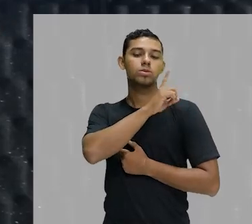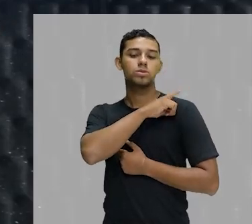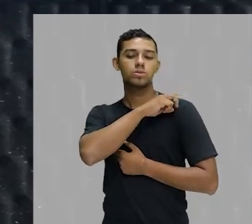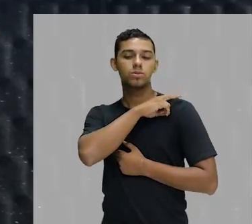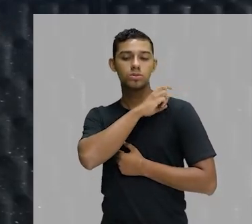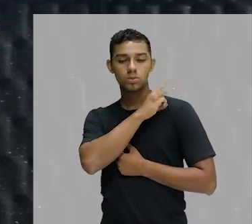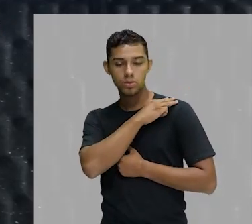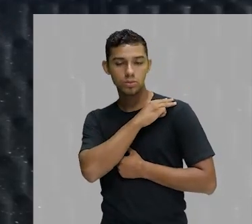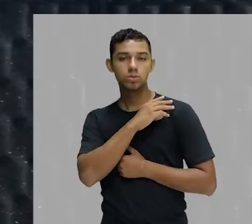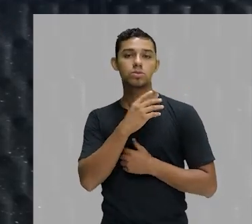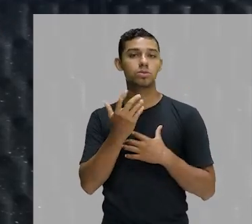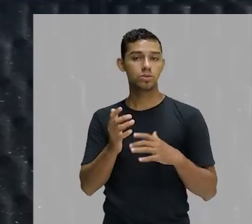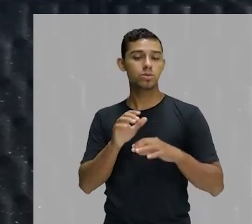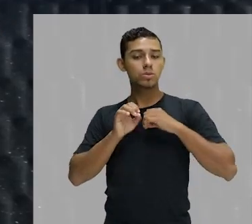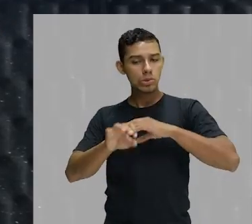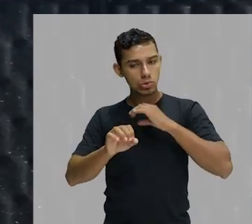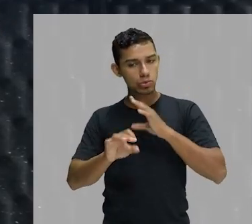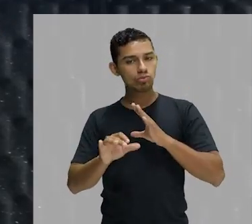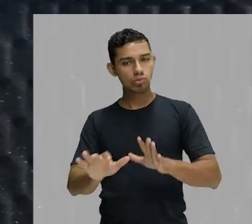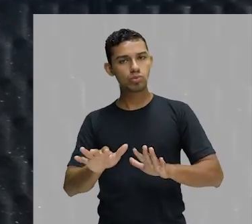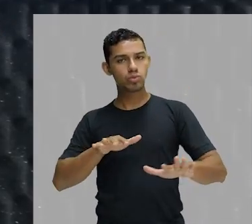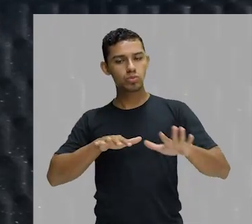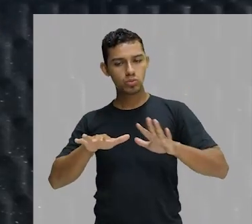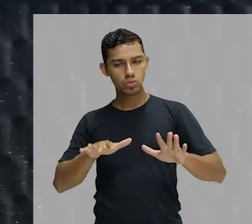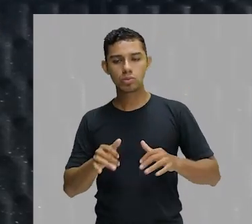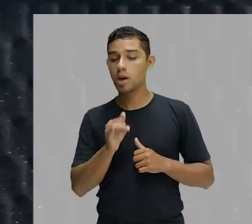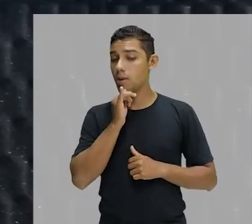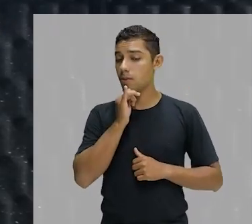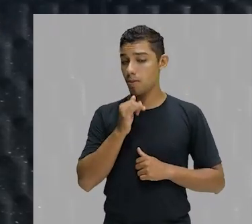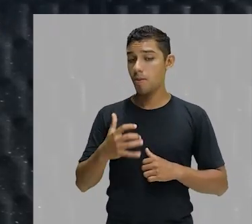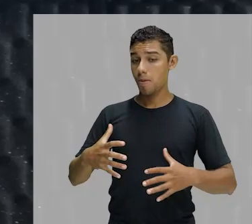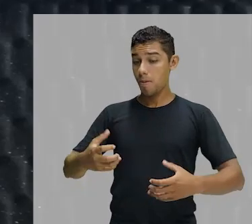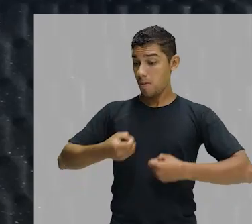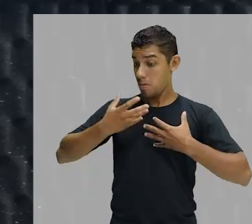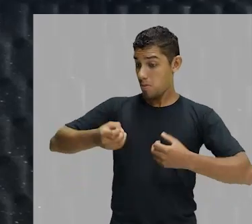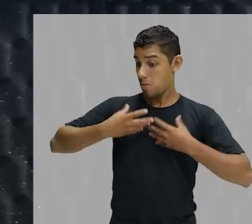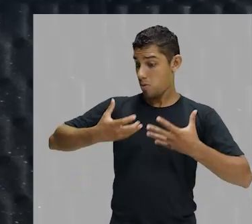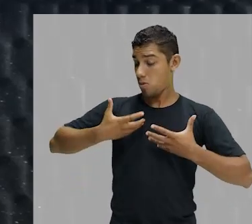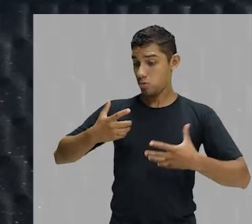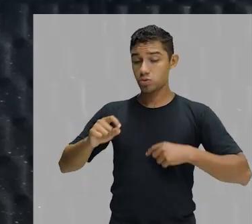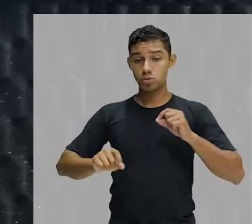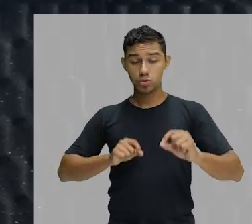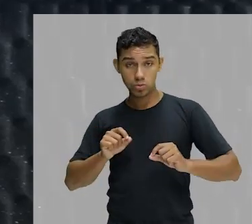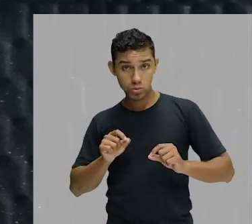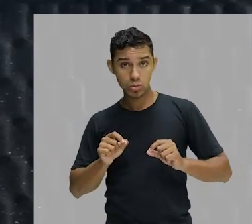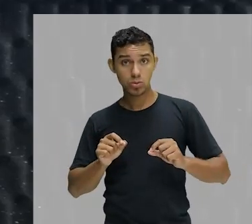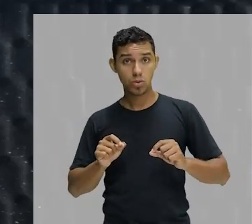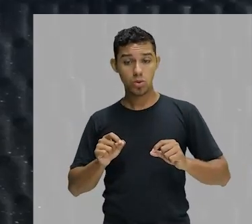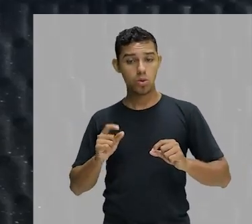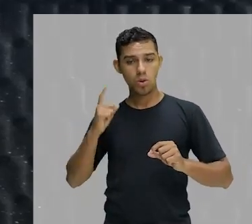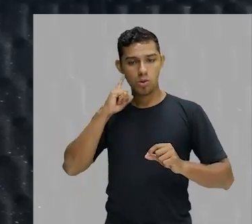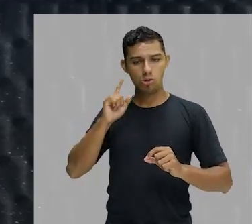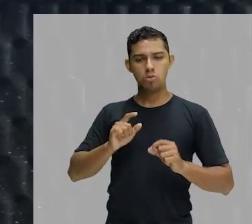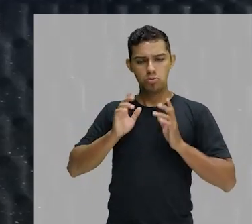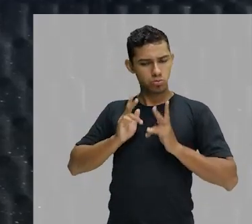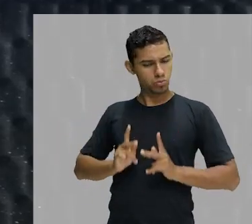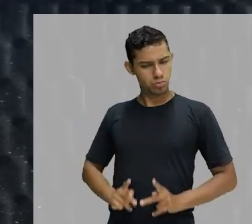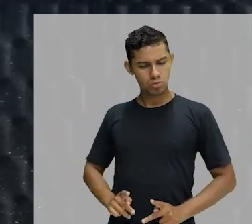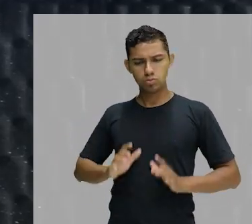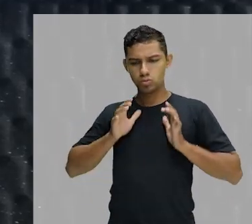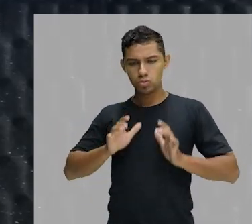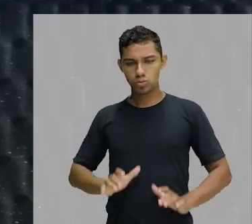estar ensinando, mostrando, vai estar, digamos, engatinhando aí nesse processo de coordenação